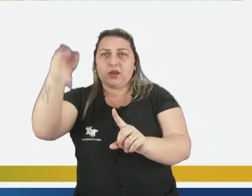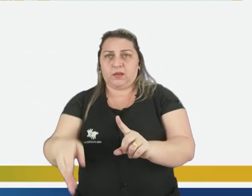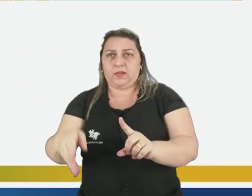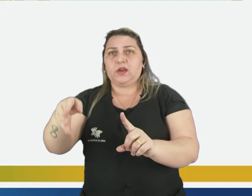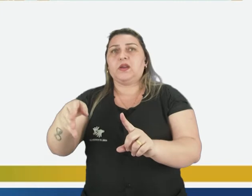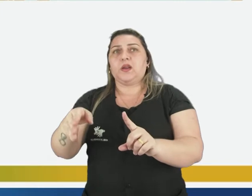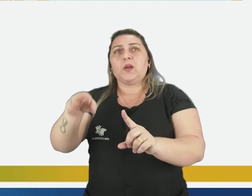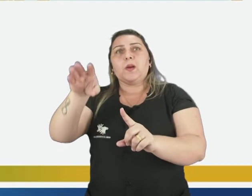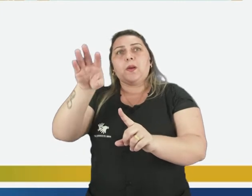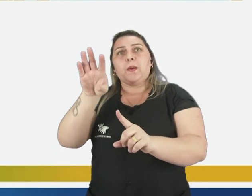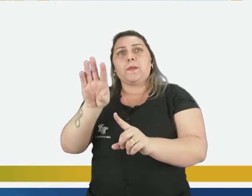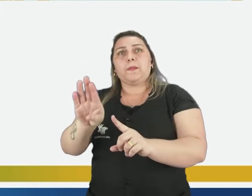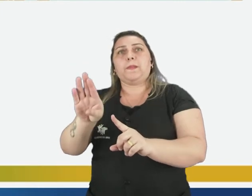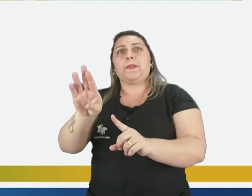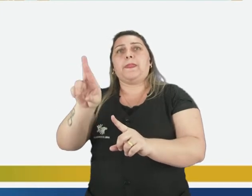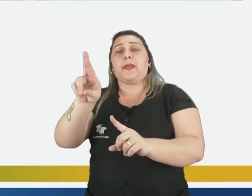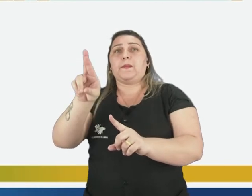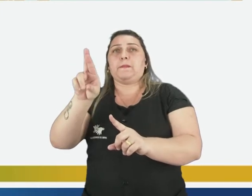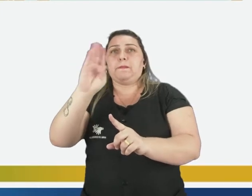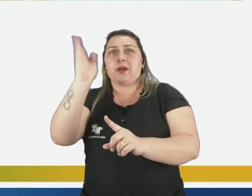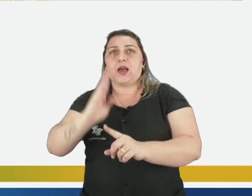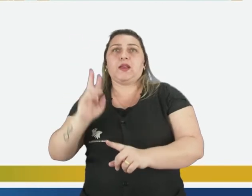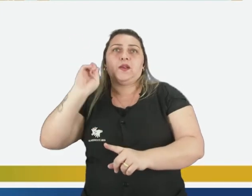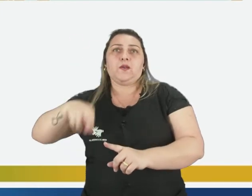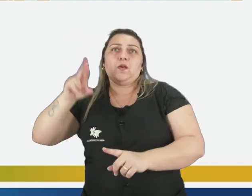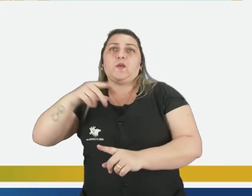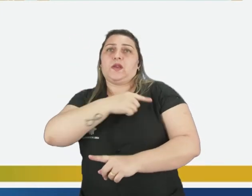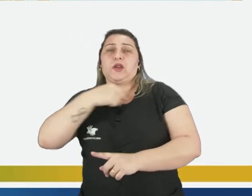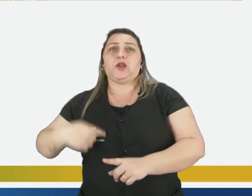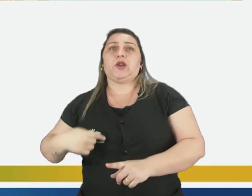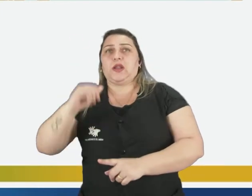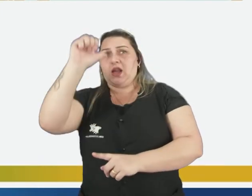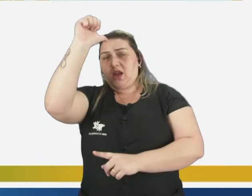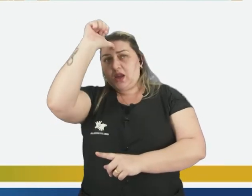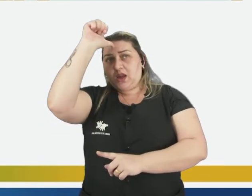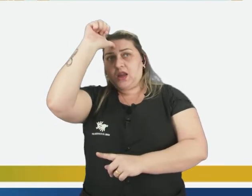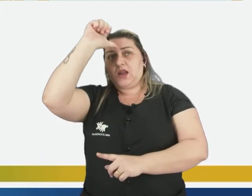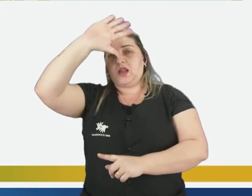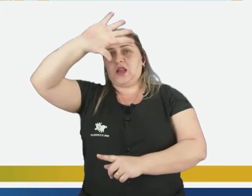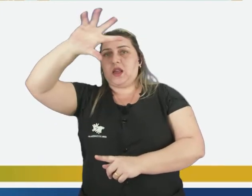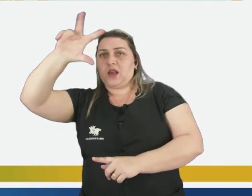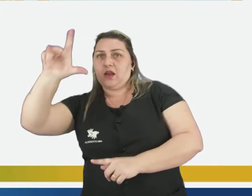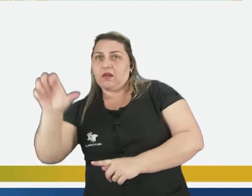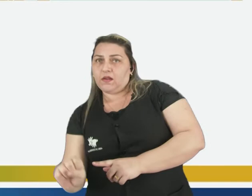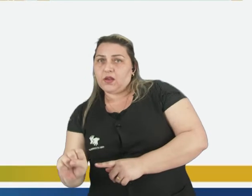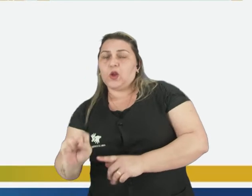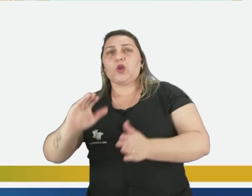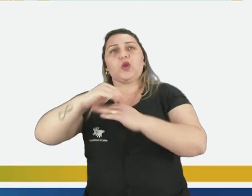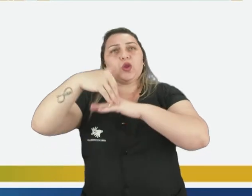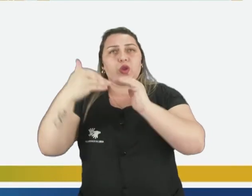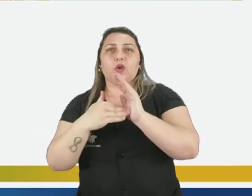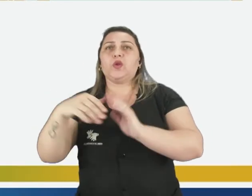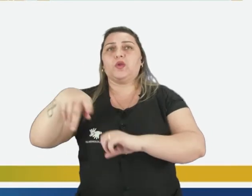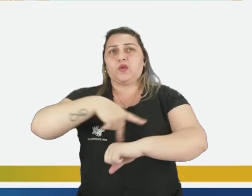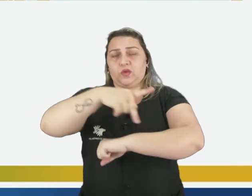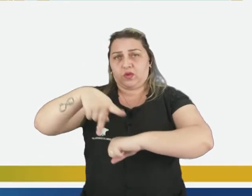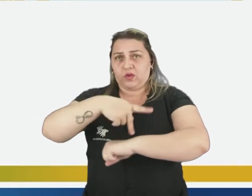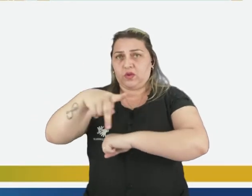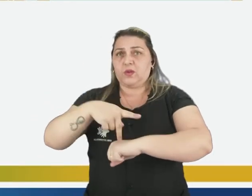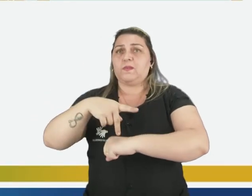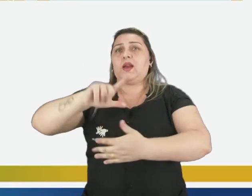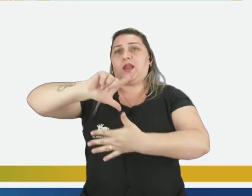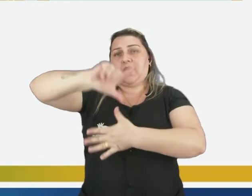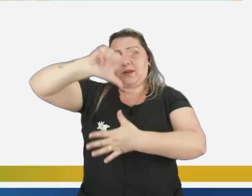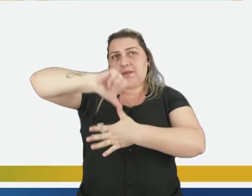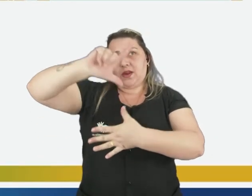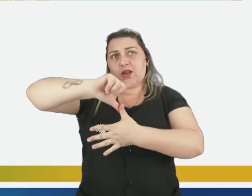pelos BRICS, no qual faz parte o Brasil, Rússia, China, Índia e África do Sul, mas em todos os países que estão aqui na América